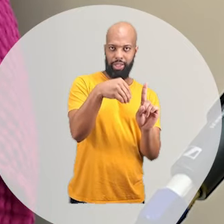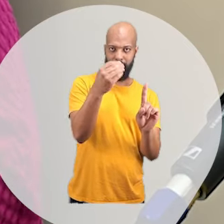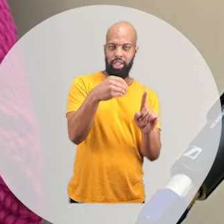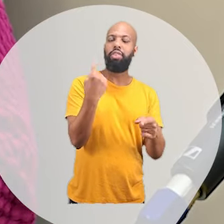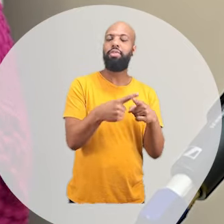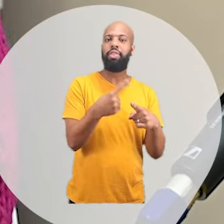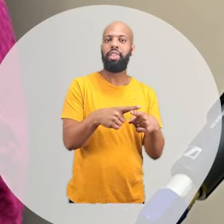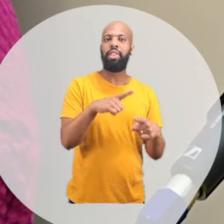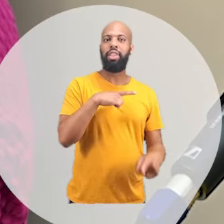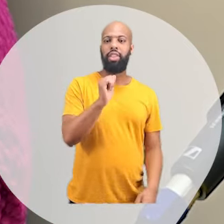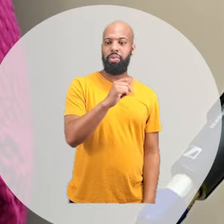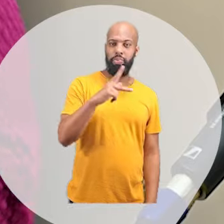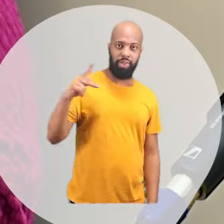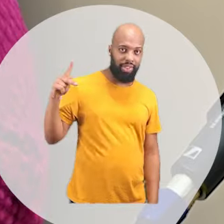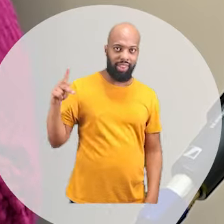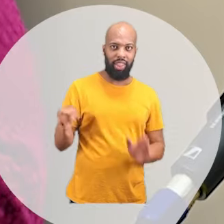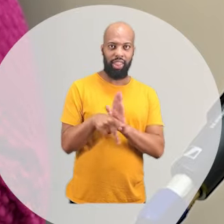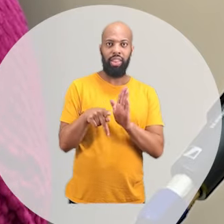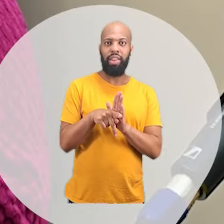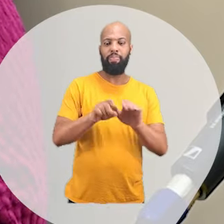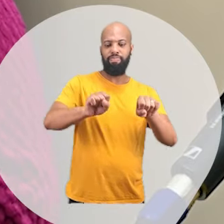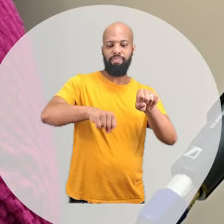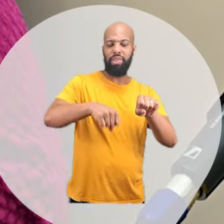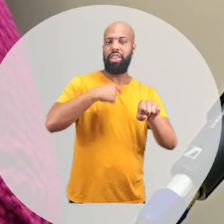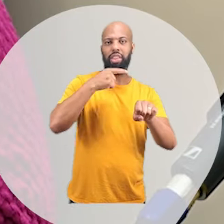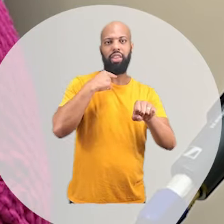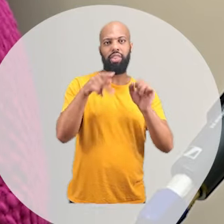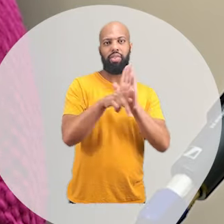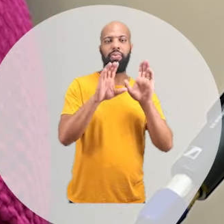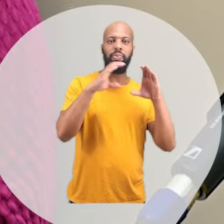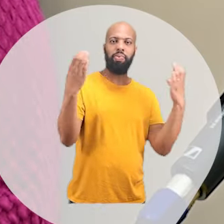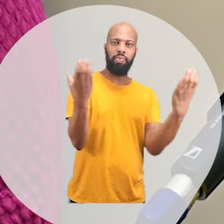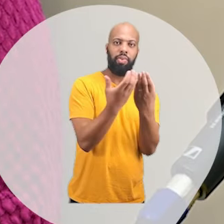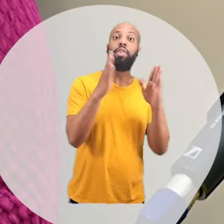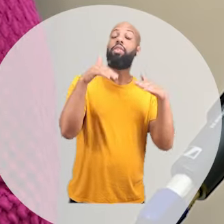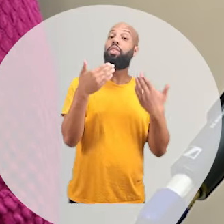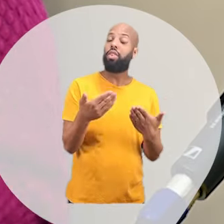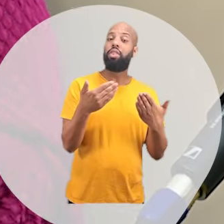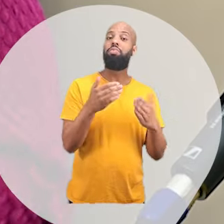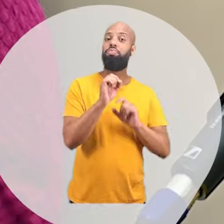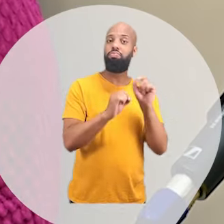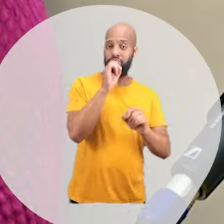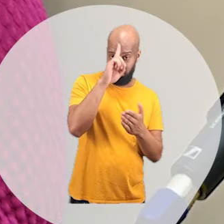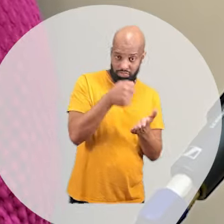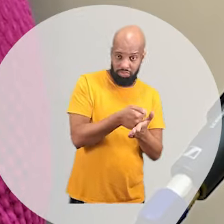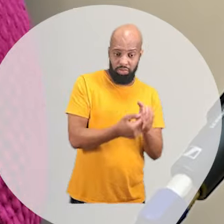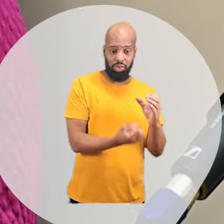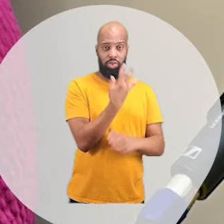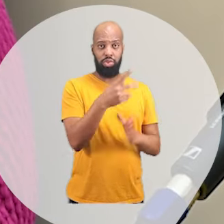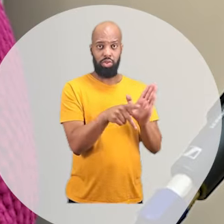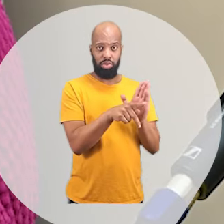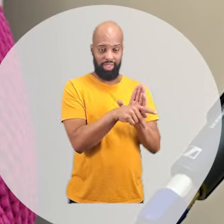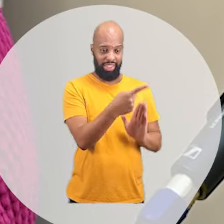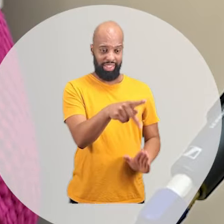porque muitas vezes os aplicativos delivery não chegam né até essas comunidades e a iniciativa nessa aqui